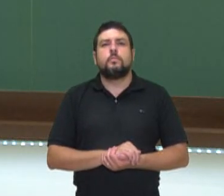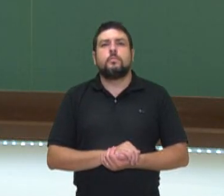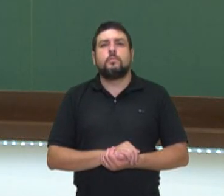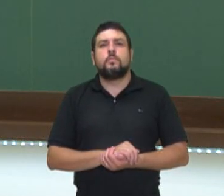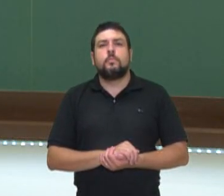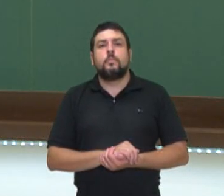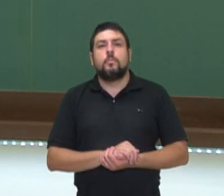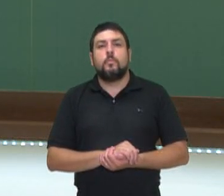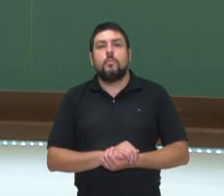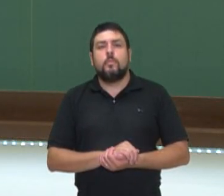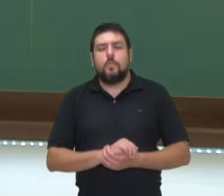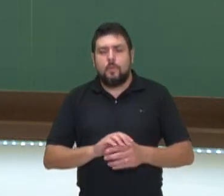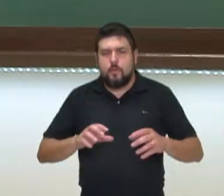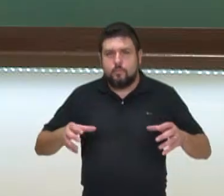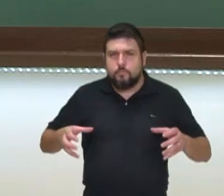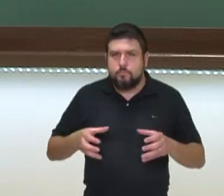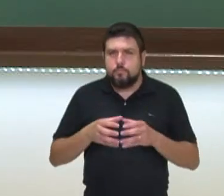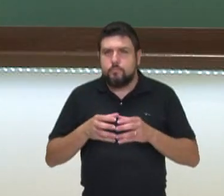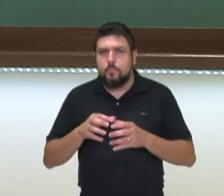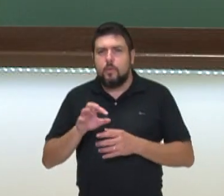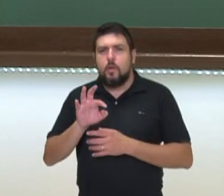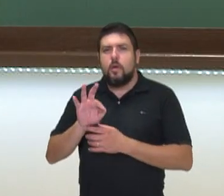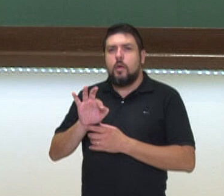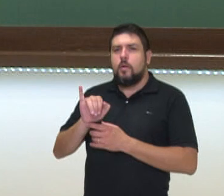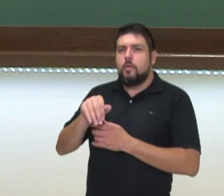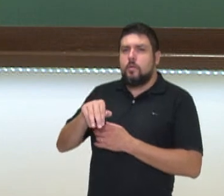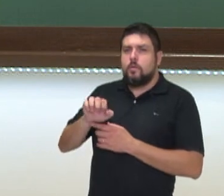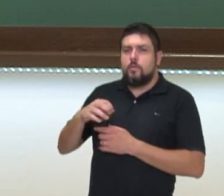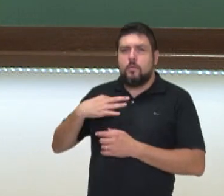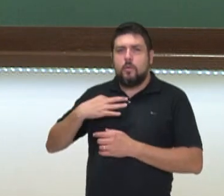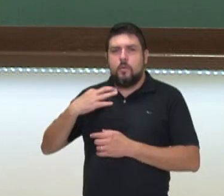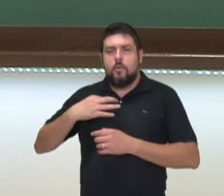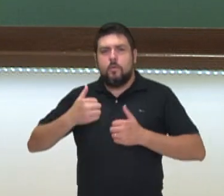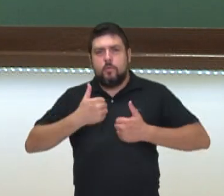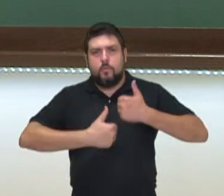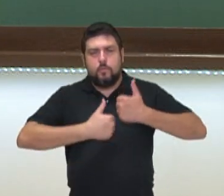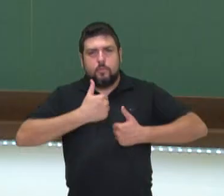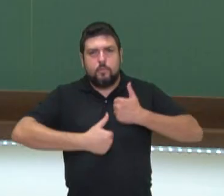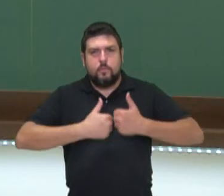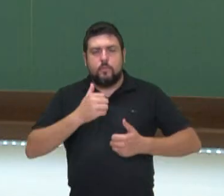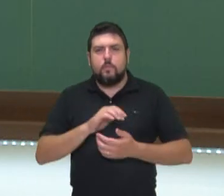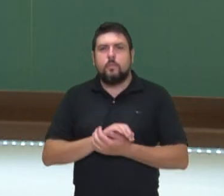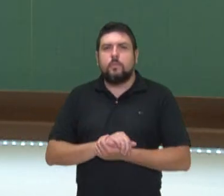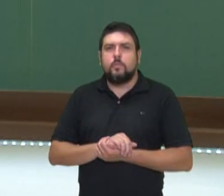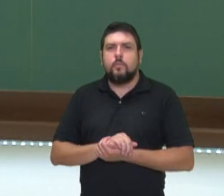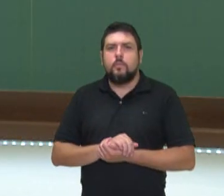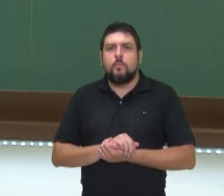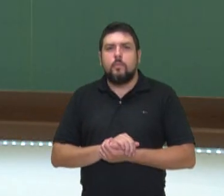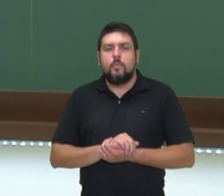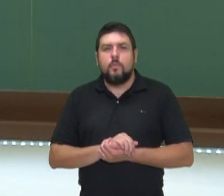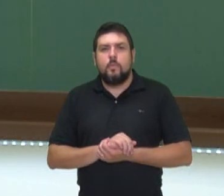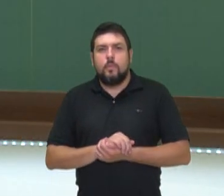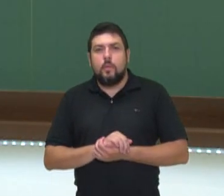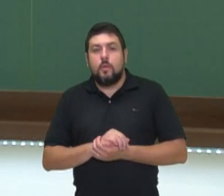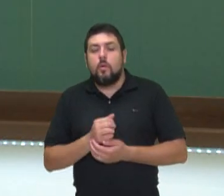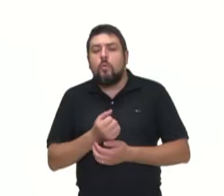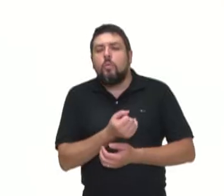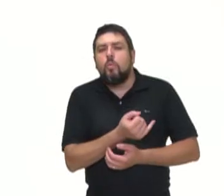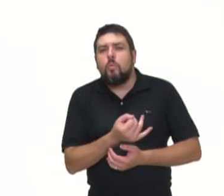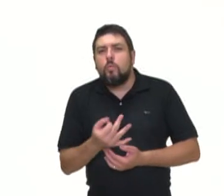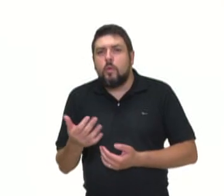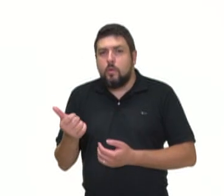Time de futebol. Como é composto um time de futebol, né? Ele é composto por 11 jogadores,